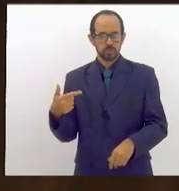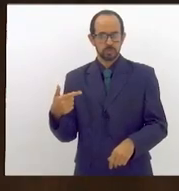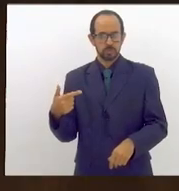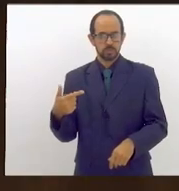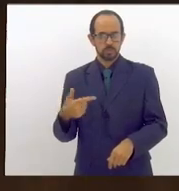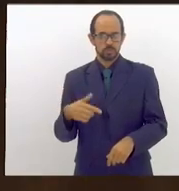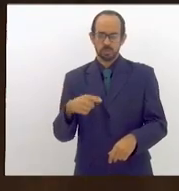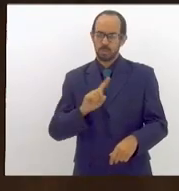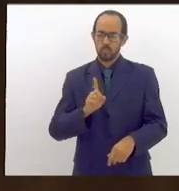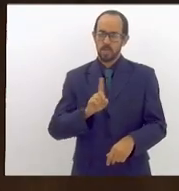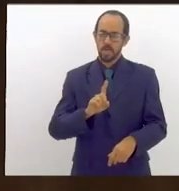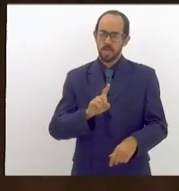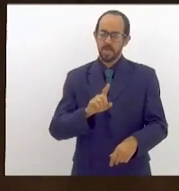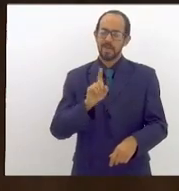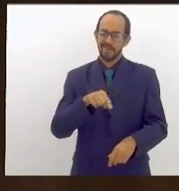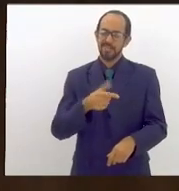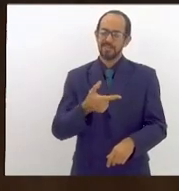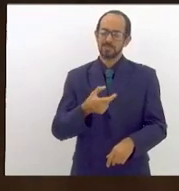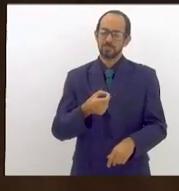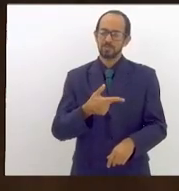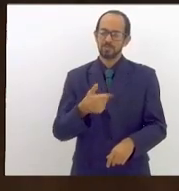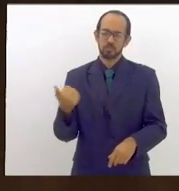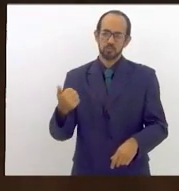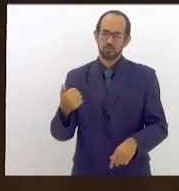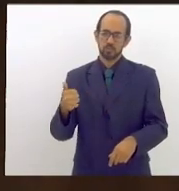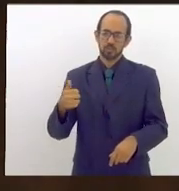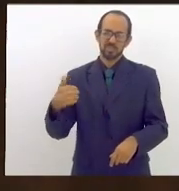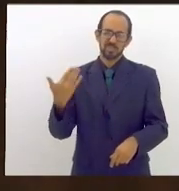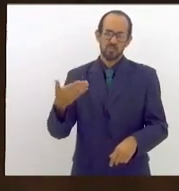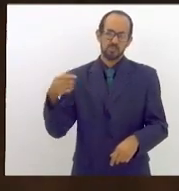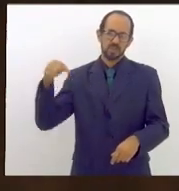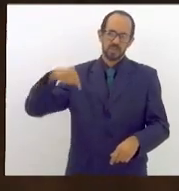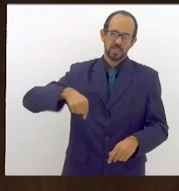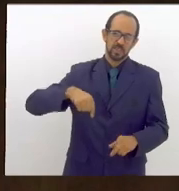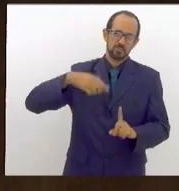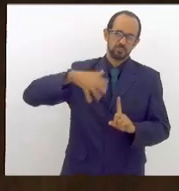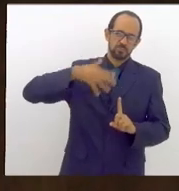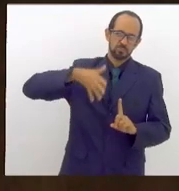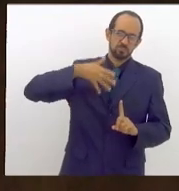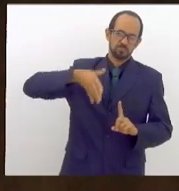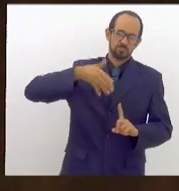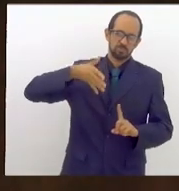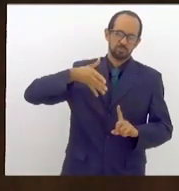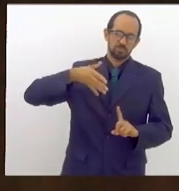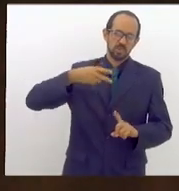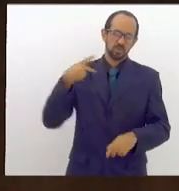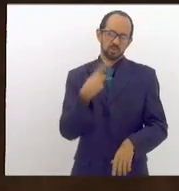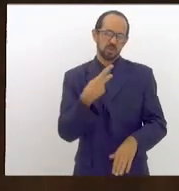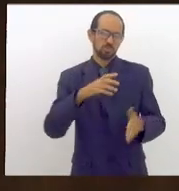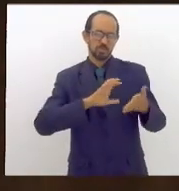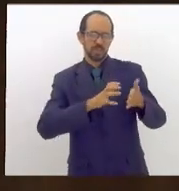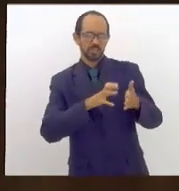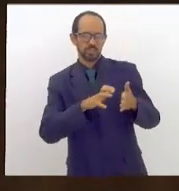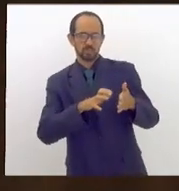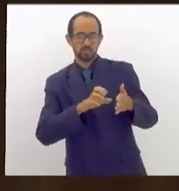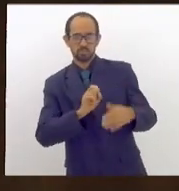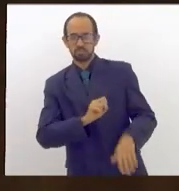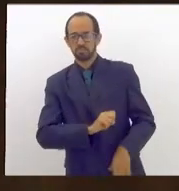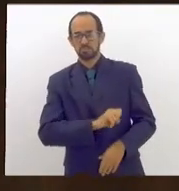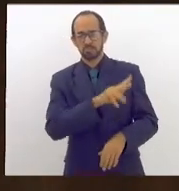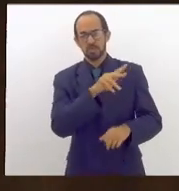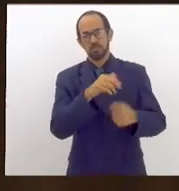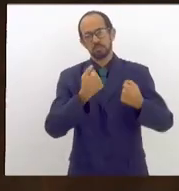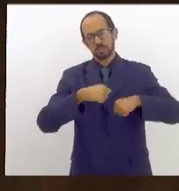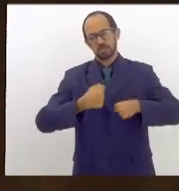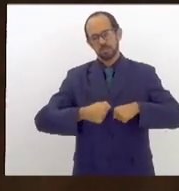vim aqui fazer discursos para sua base que é legítimo tem que ter um mínimo